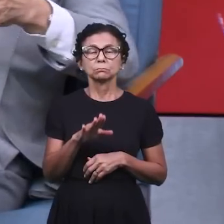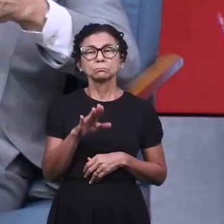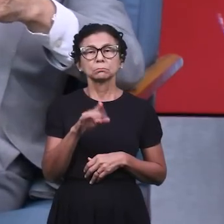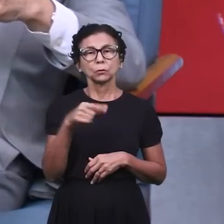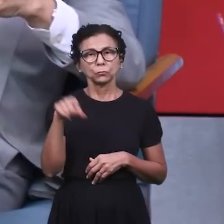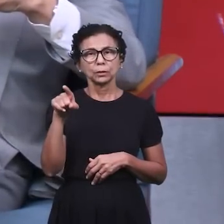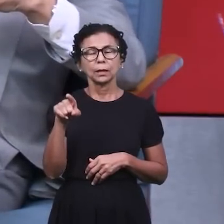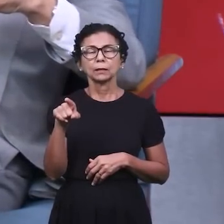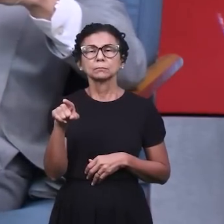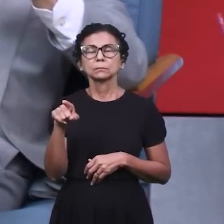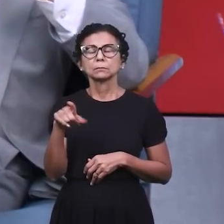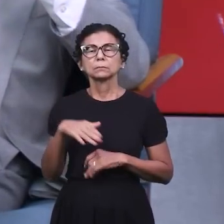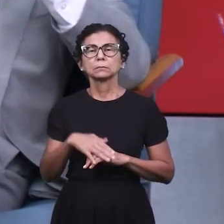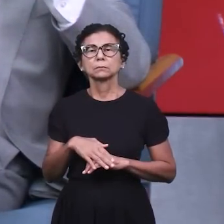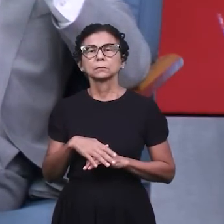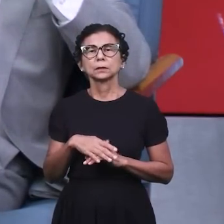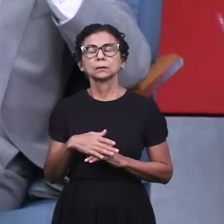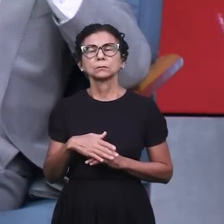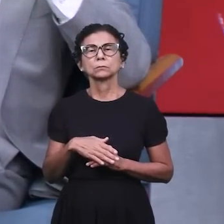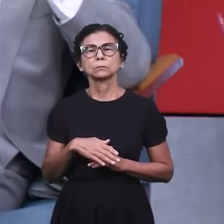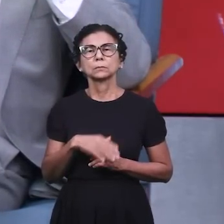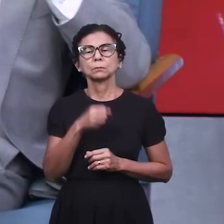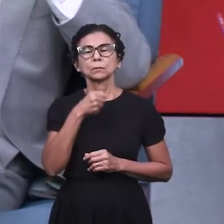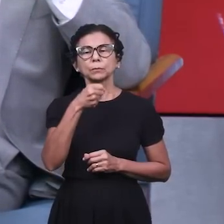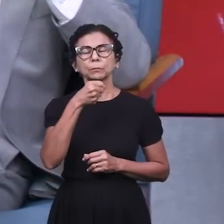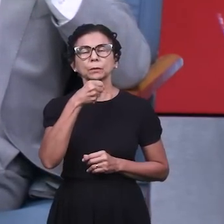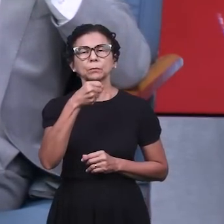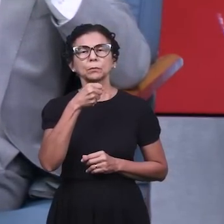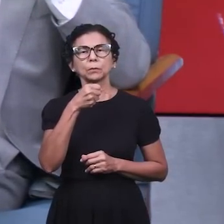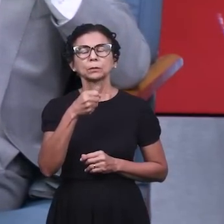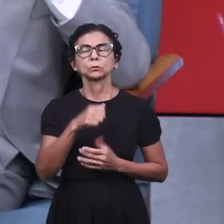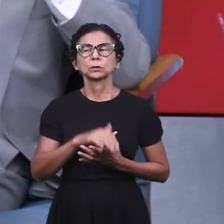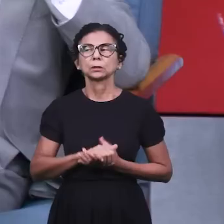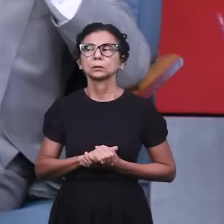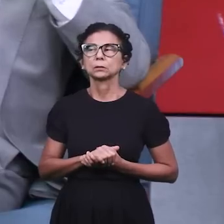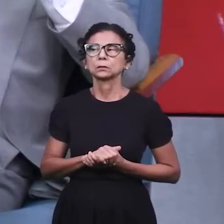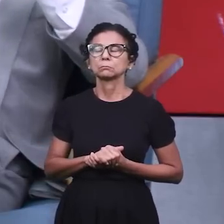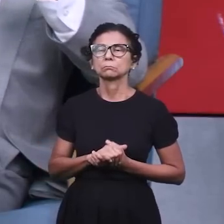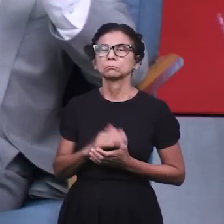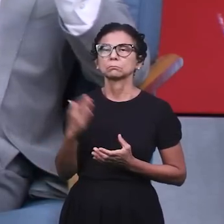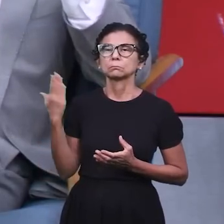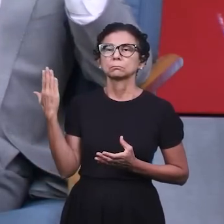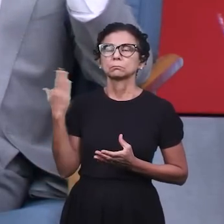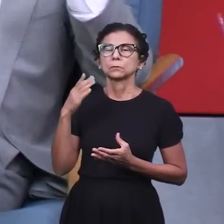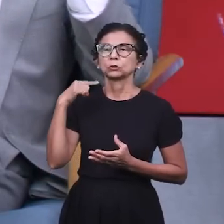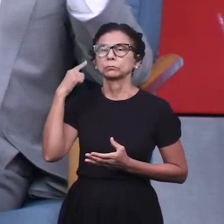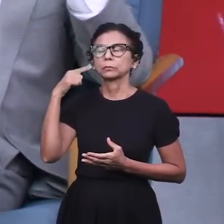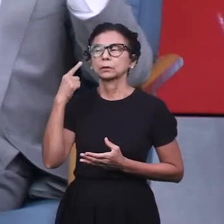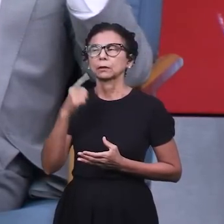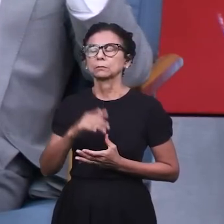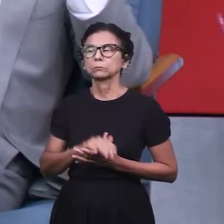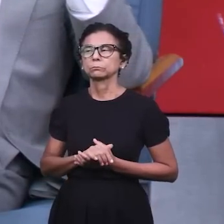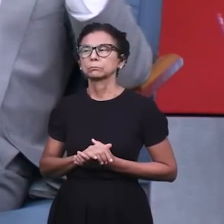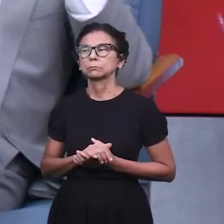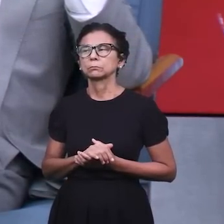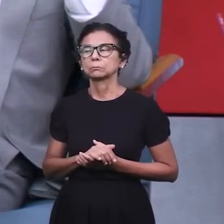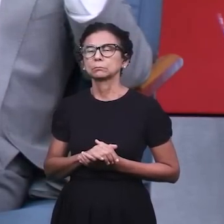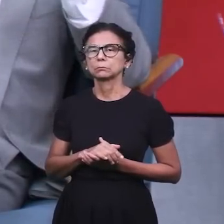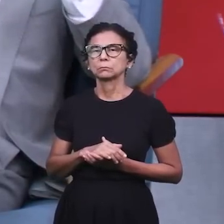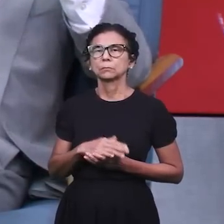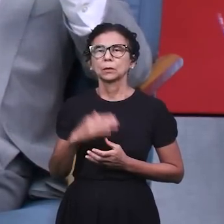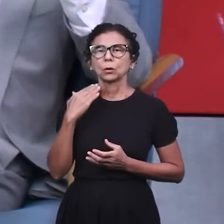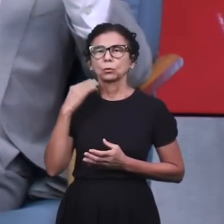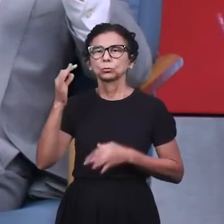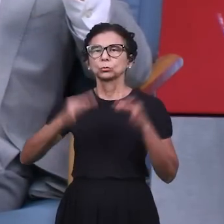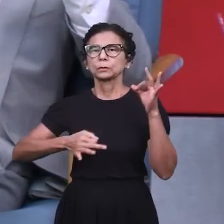Quase na hora de eu chegar, então, esse varão sentou do meu lado, tocou no meu braço e disse: não se preocupe, eu vou entrar com você.